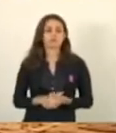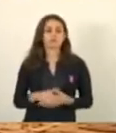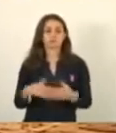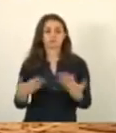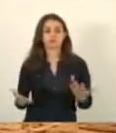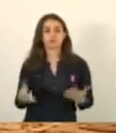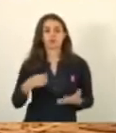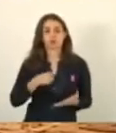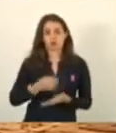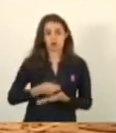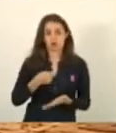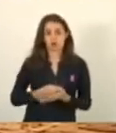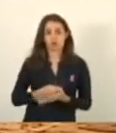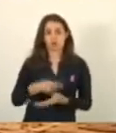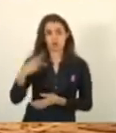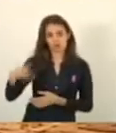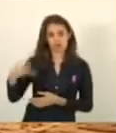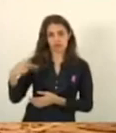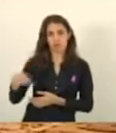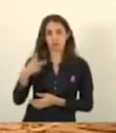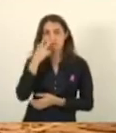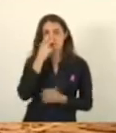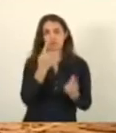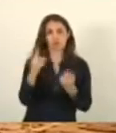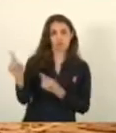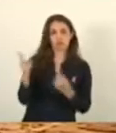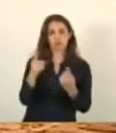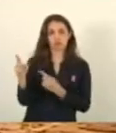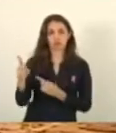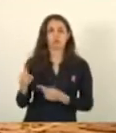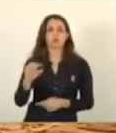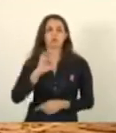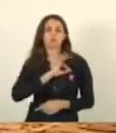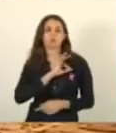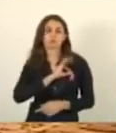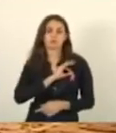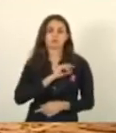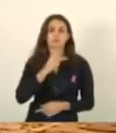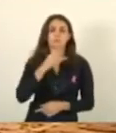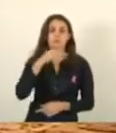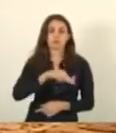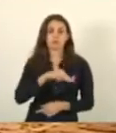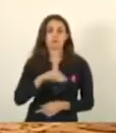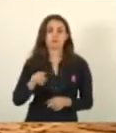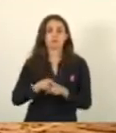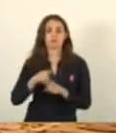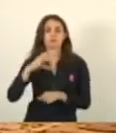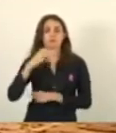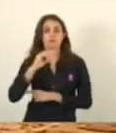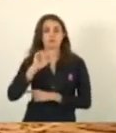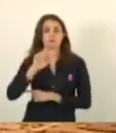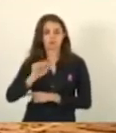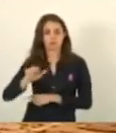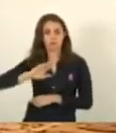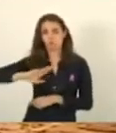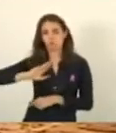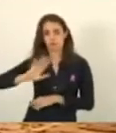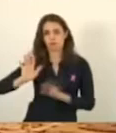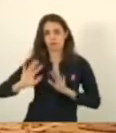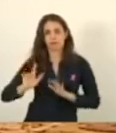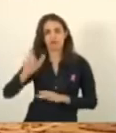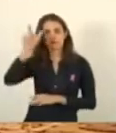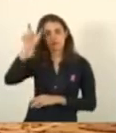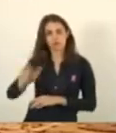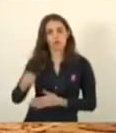a gente cobra dele, a gente está atacando a Polícia Militar e a Polícia Civil. Não, governador, nós estamos